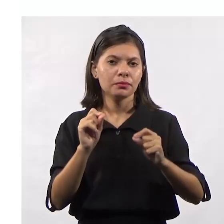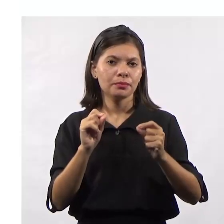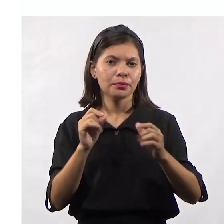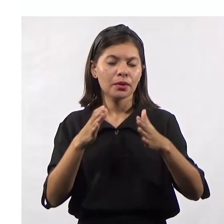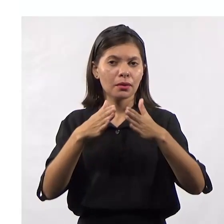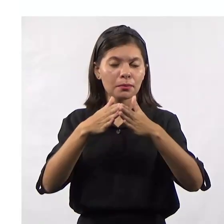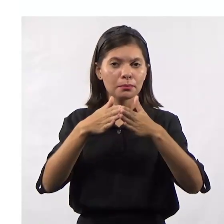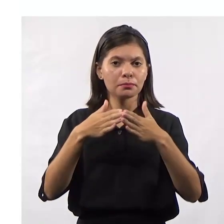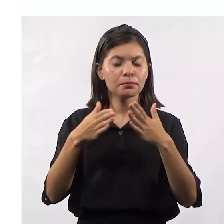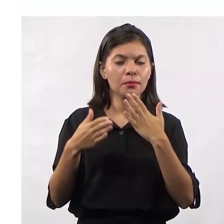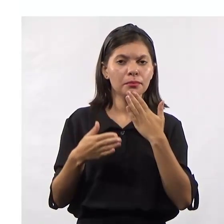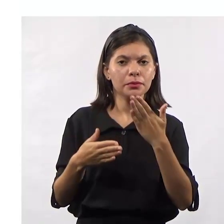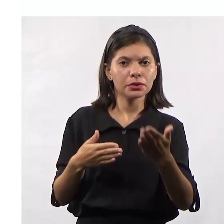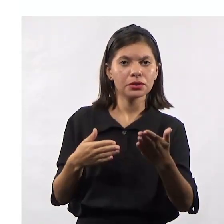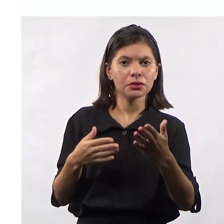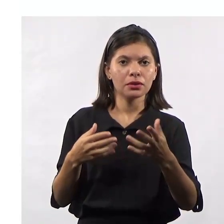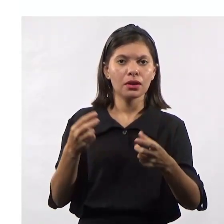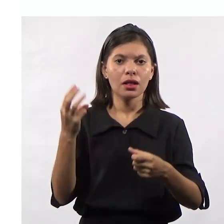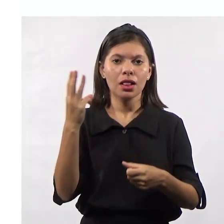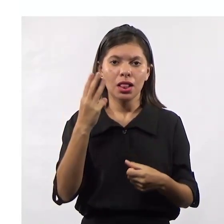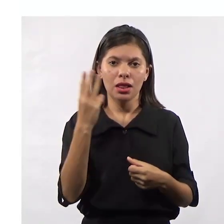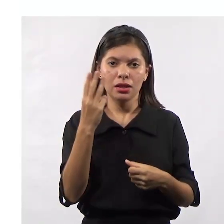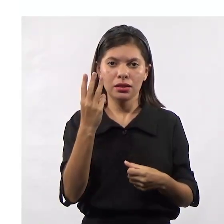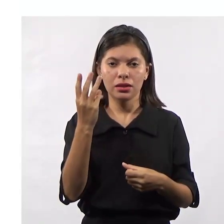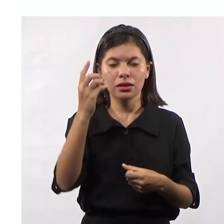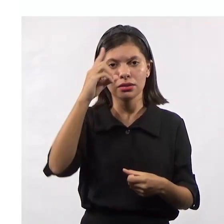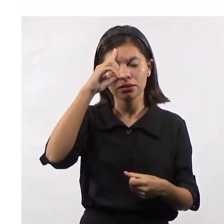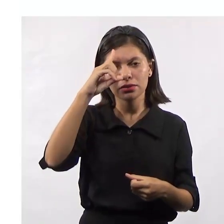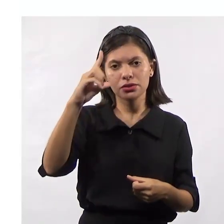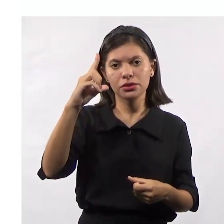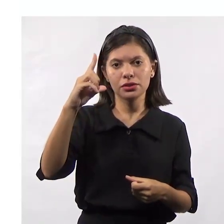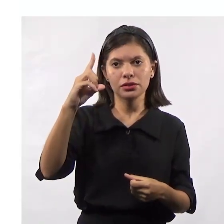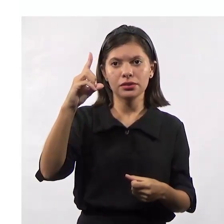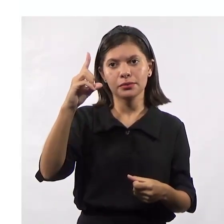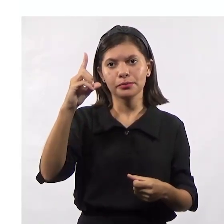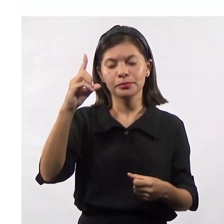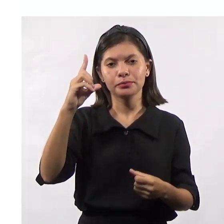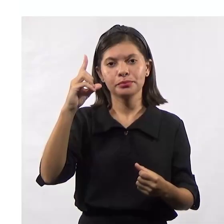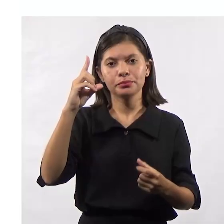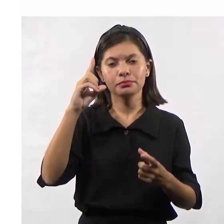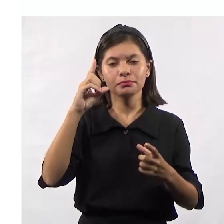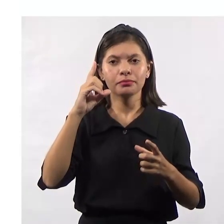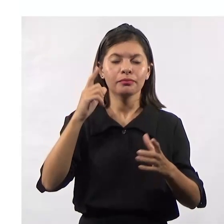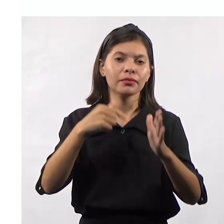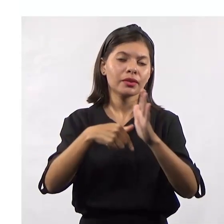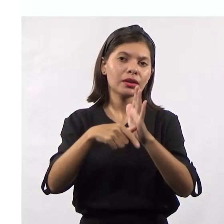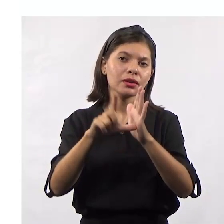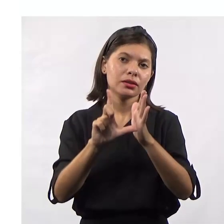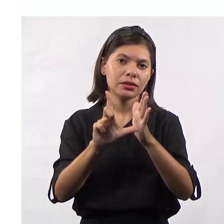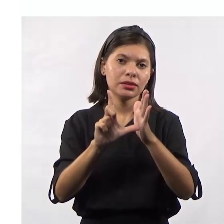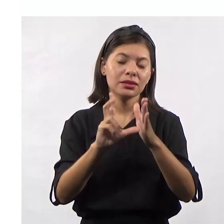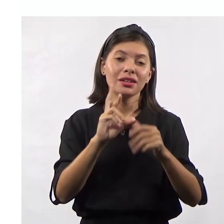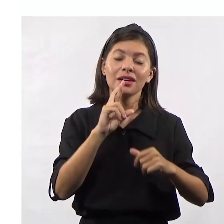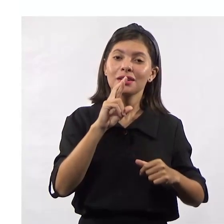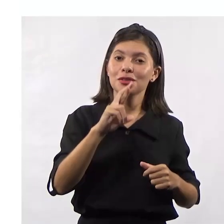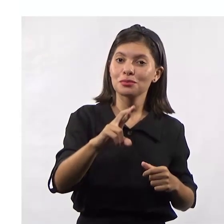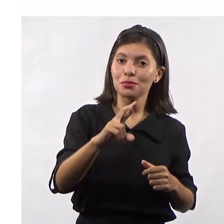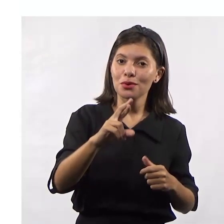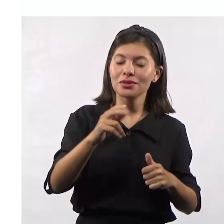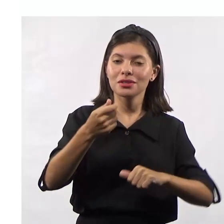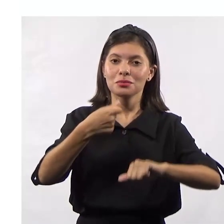pedido em até 3 dias úteis antes da data da abertura do certame. E a resposta